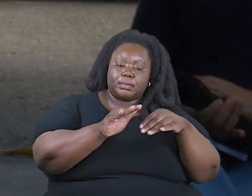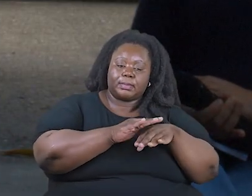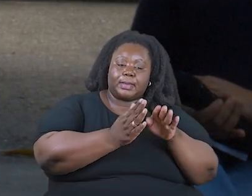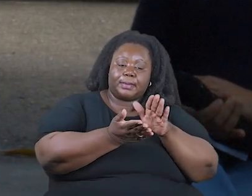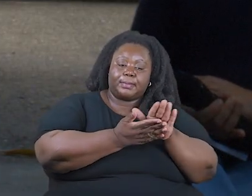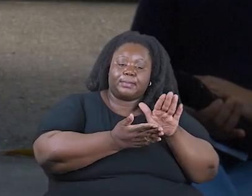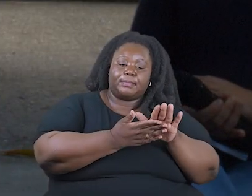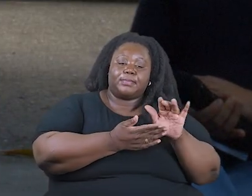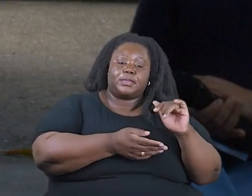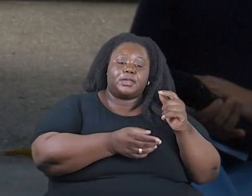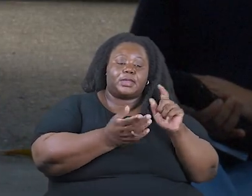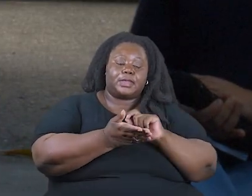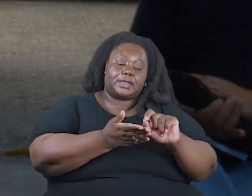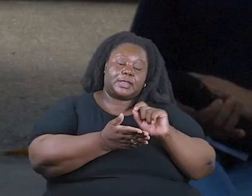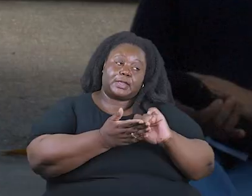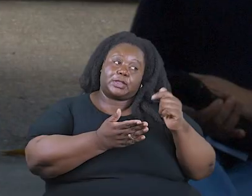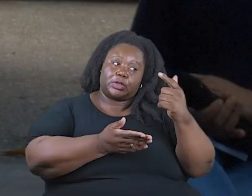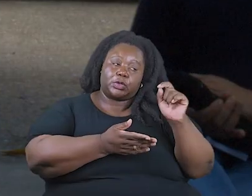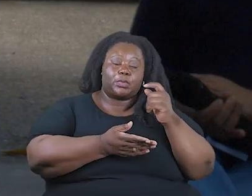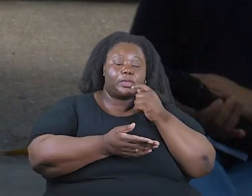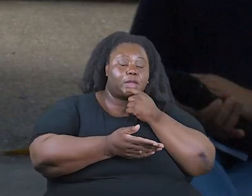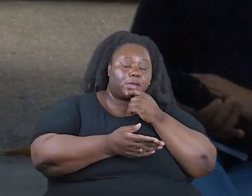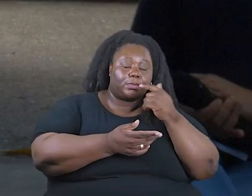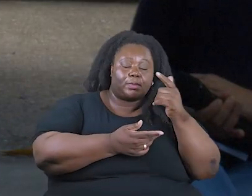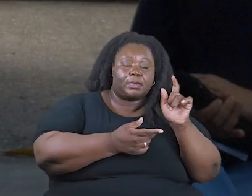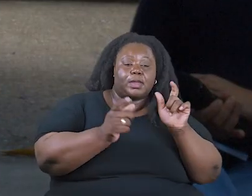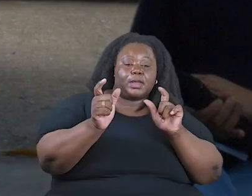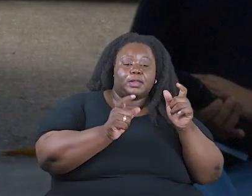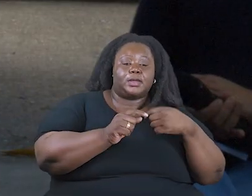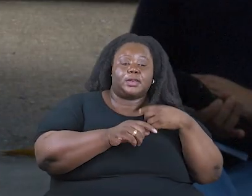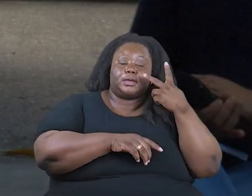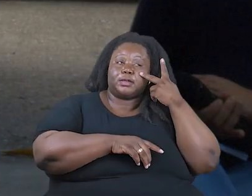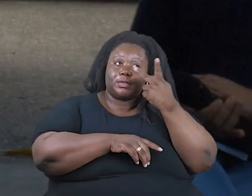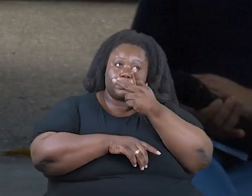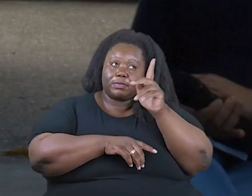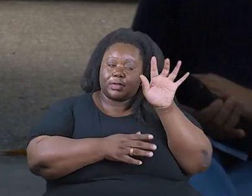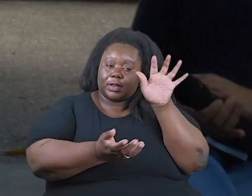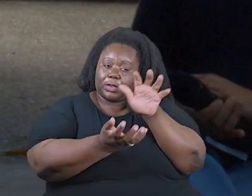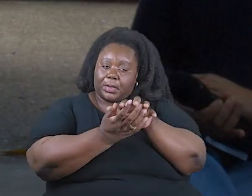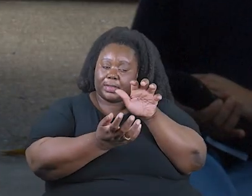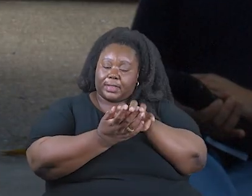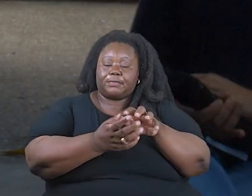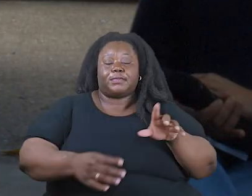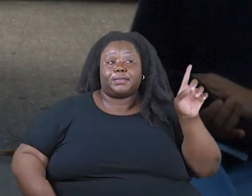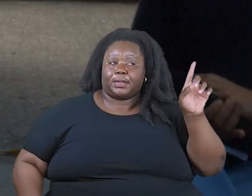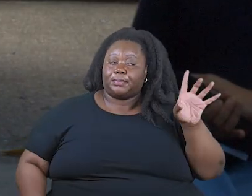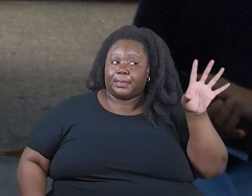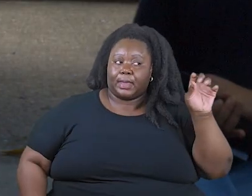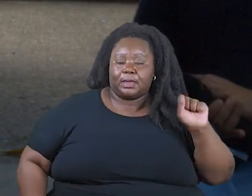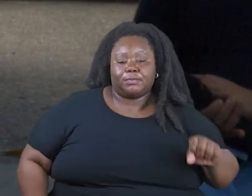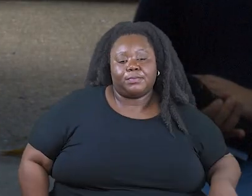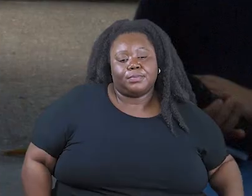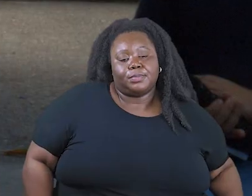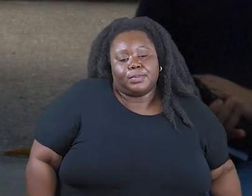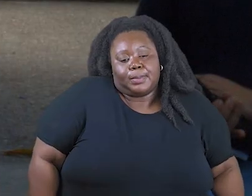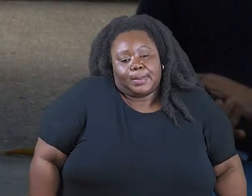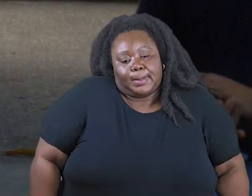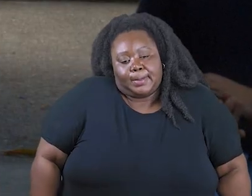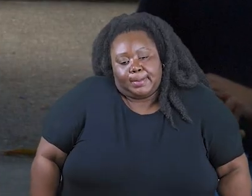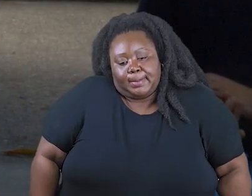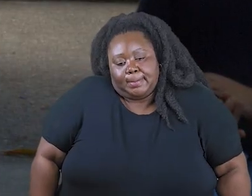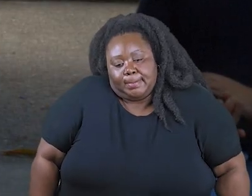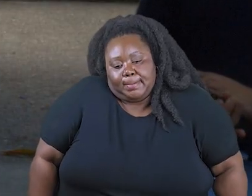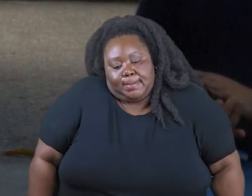Principalmente papéis escritos em outros idiomas. Então, eles visitavam embaixadas lá no Recife. Mas também eles queriam